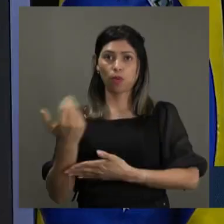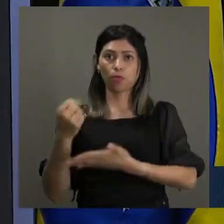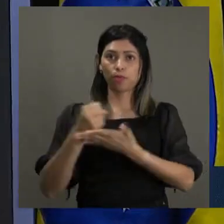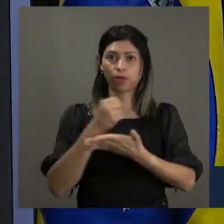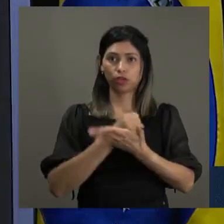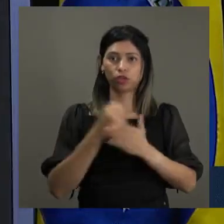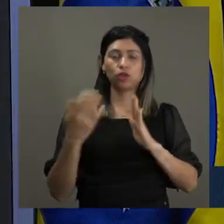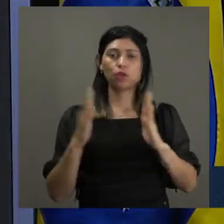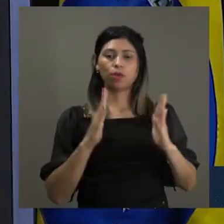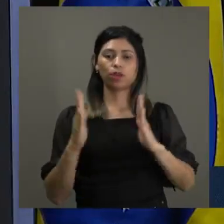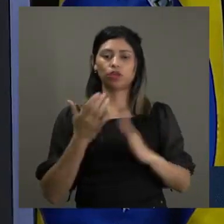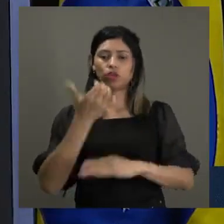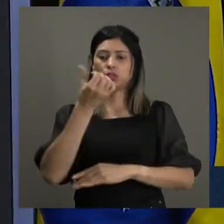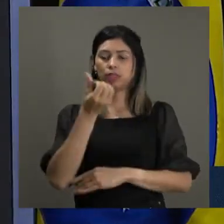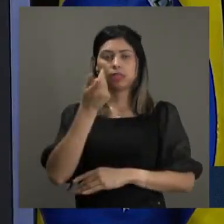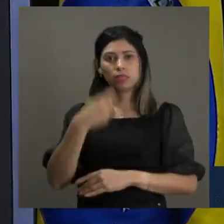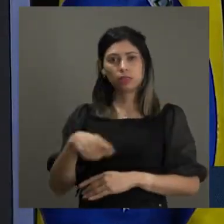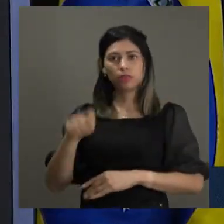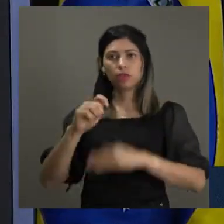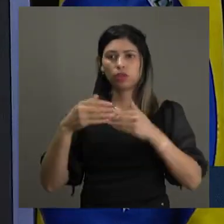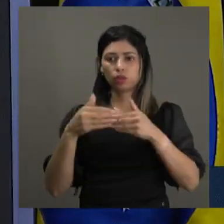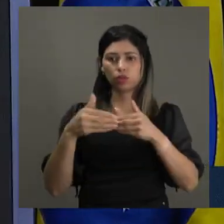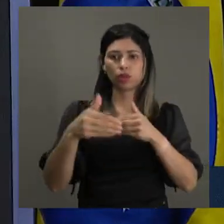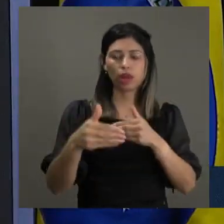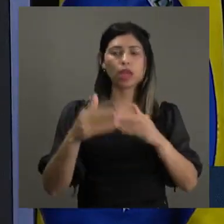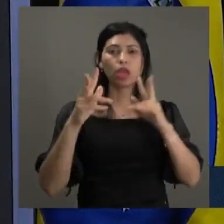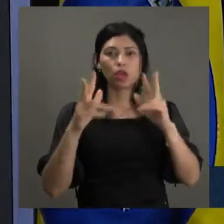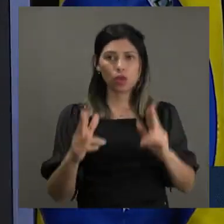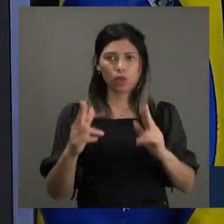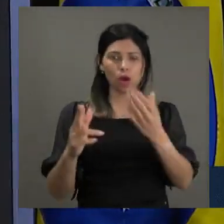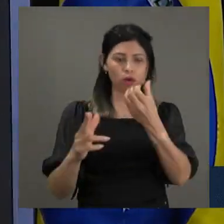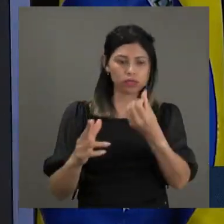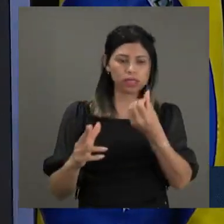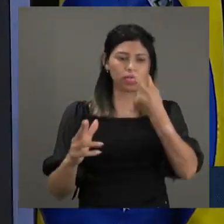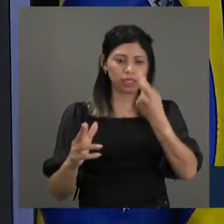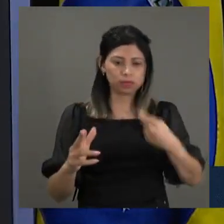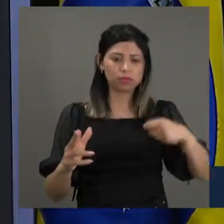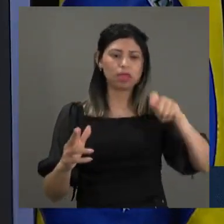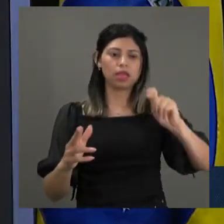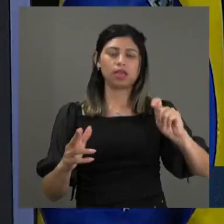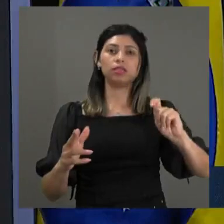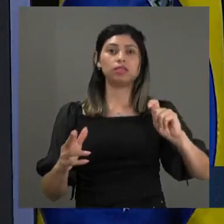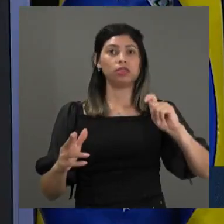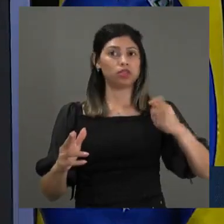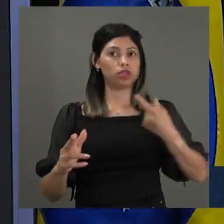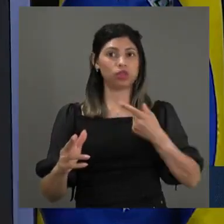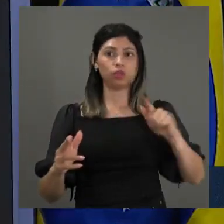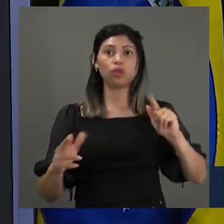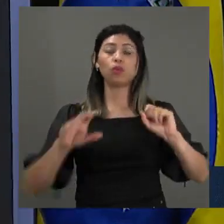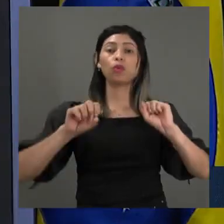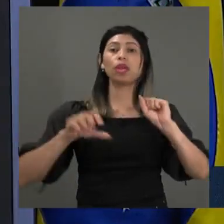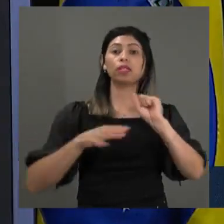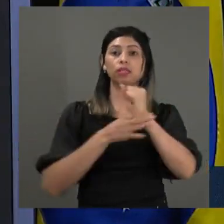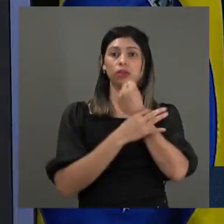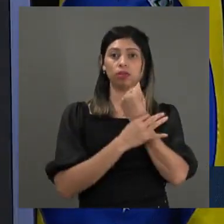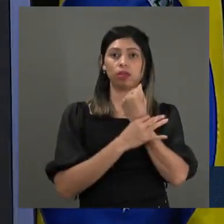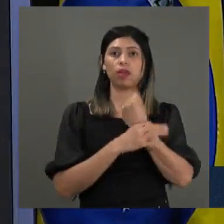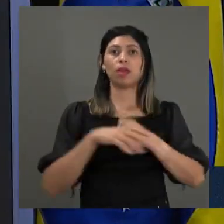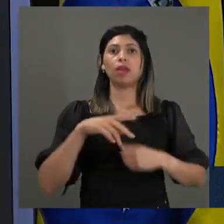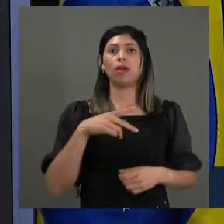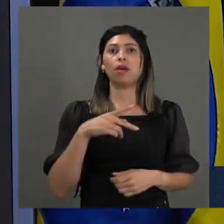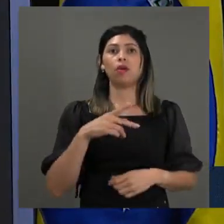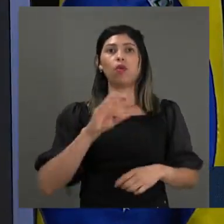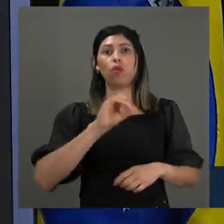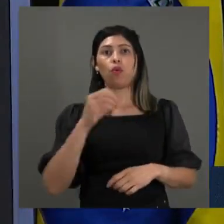6 meses, prorrogável pelo mesmo período, que não oferece segurança de perenidade nem